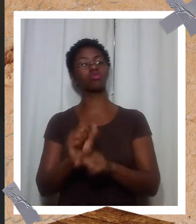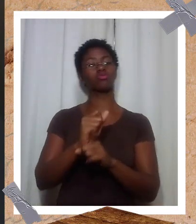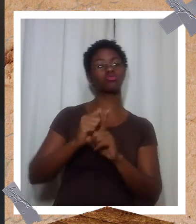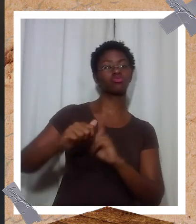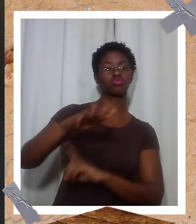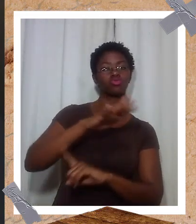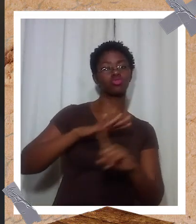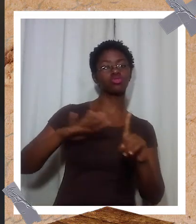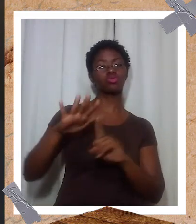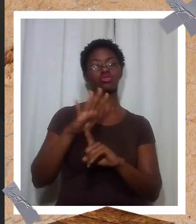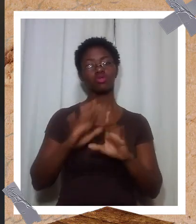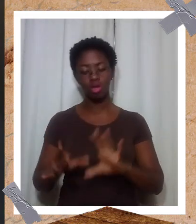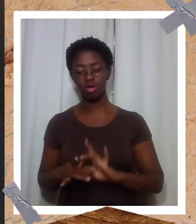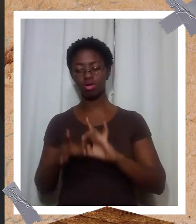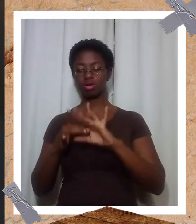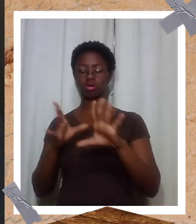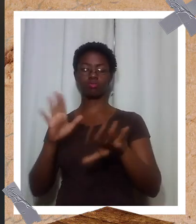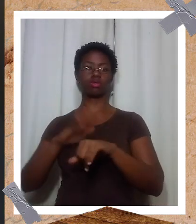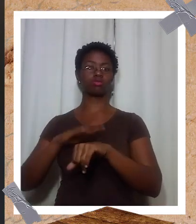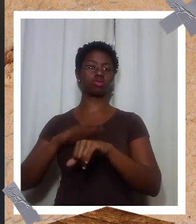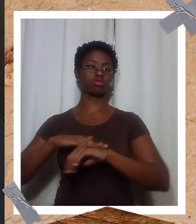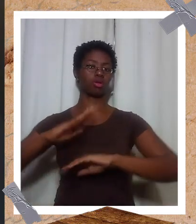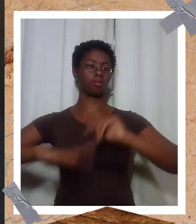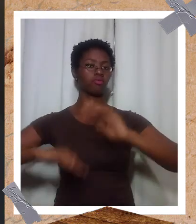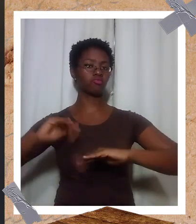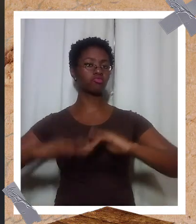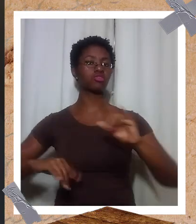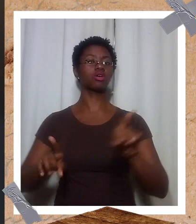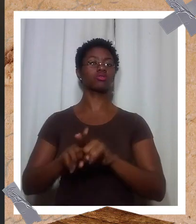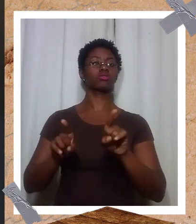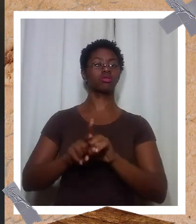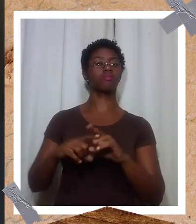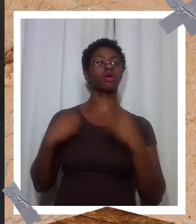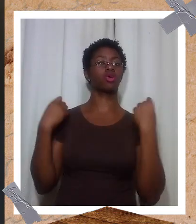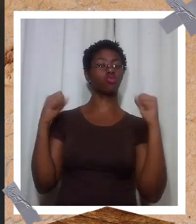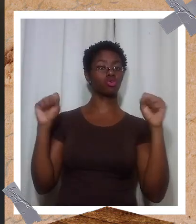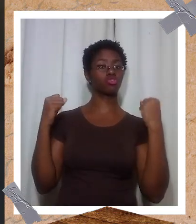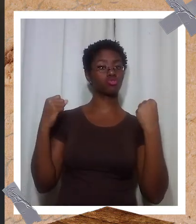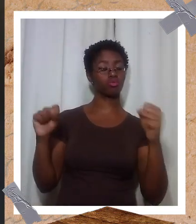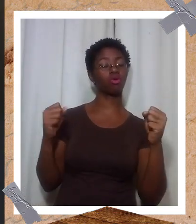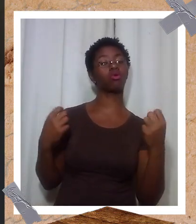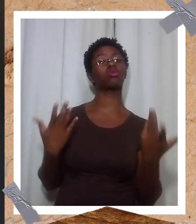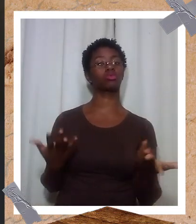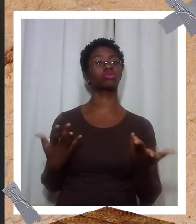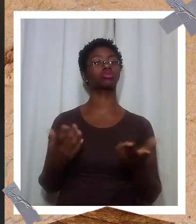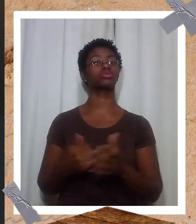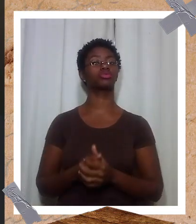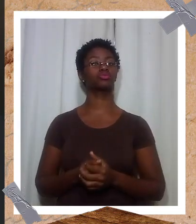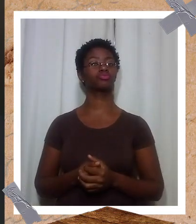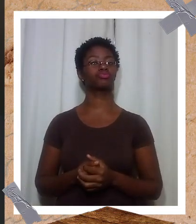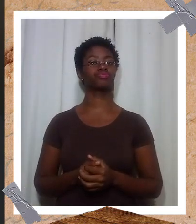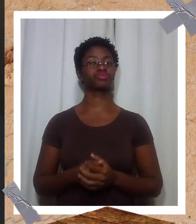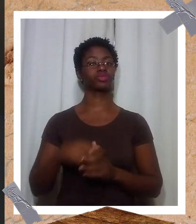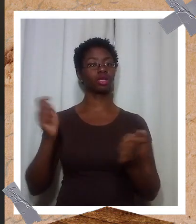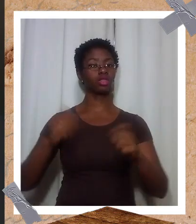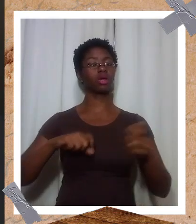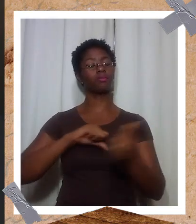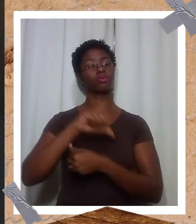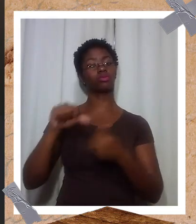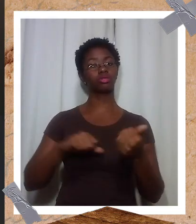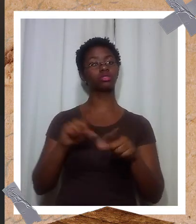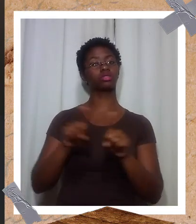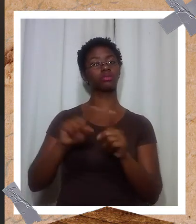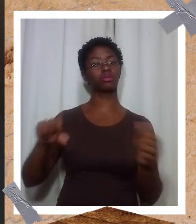área de empreendedorismo, na área esportiva, né? A educação, ela é uma grande base para mudanças e transformações, né?